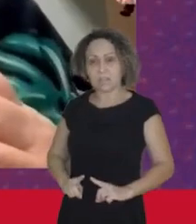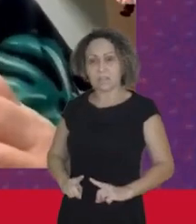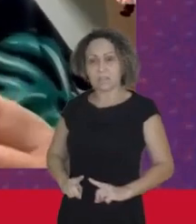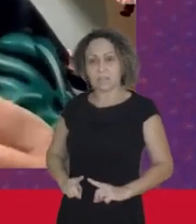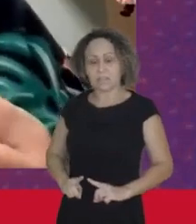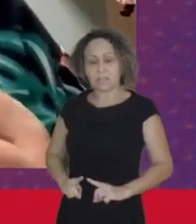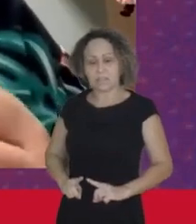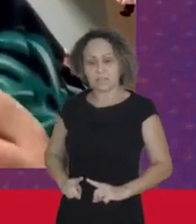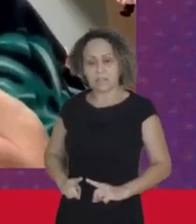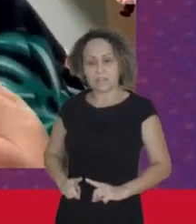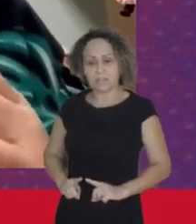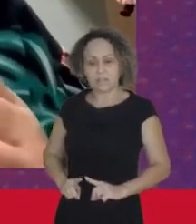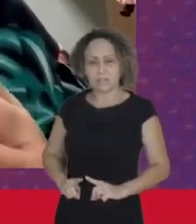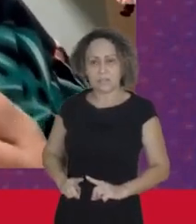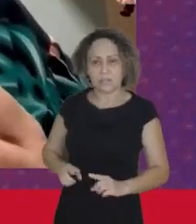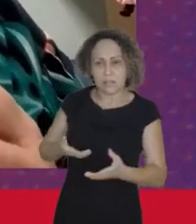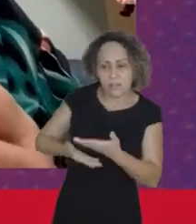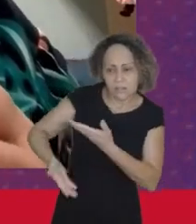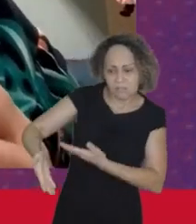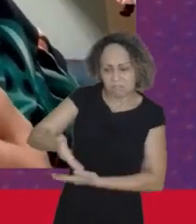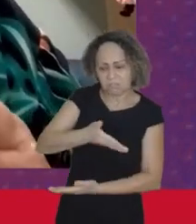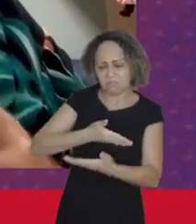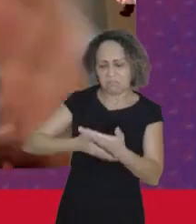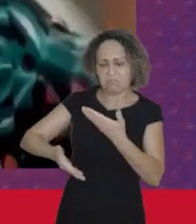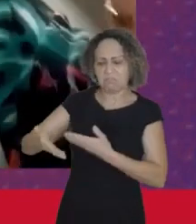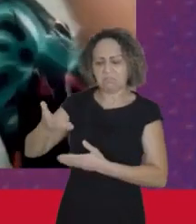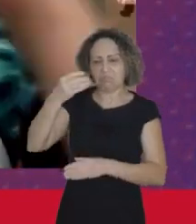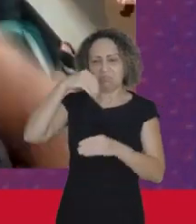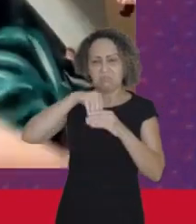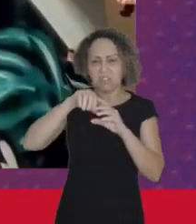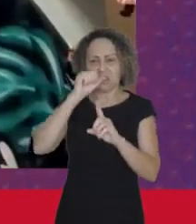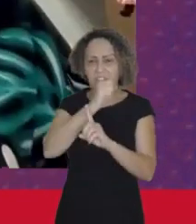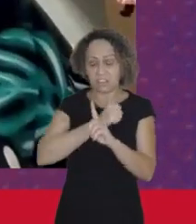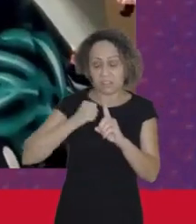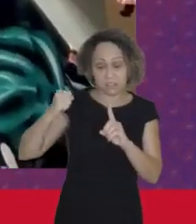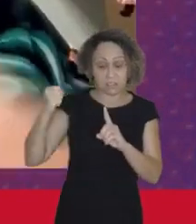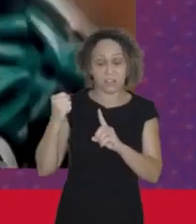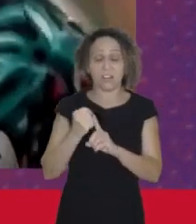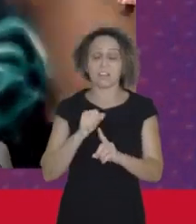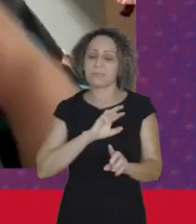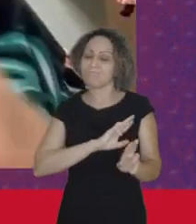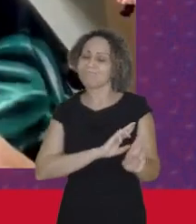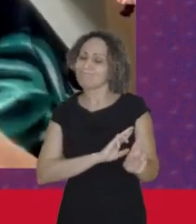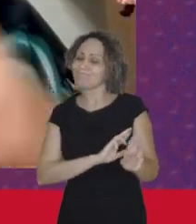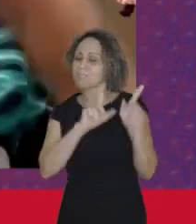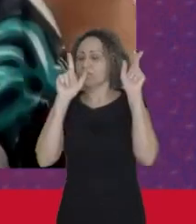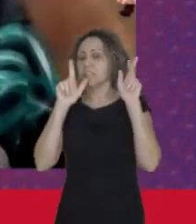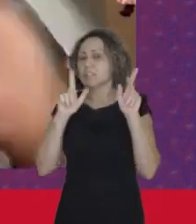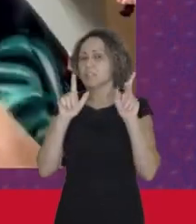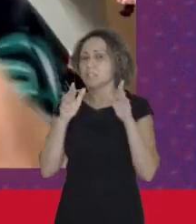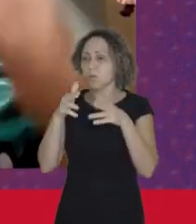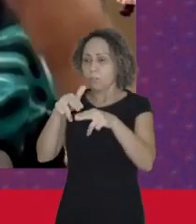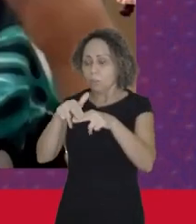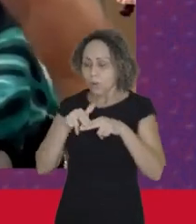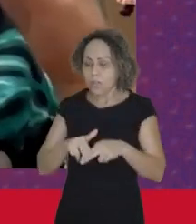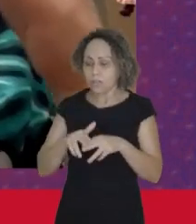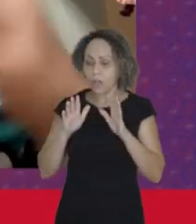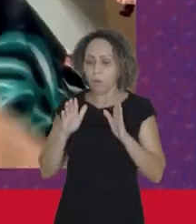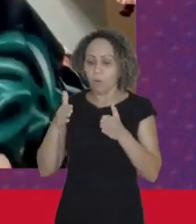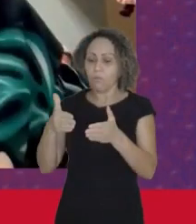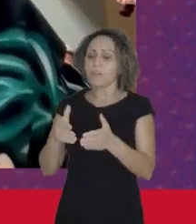em relação, intersecção com os determinantes sociais é outra questão. E por isso a Convenção